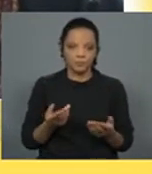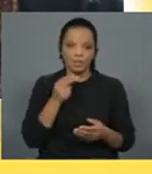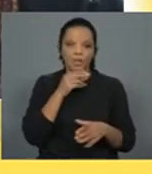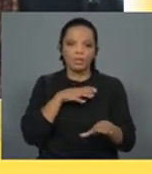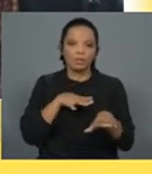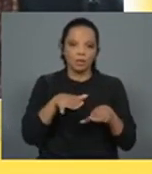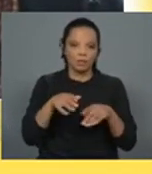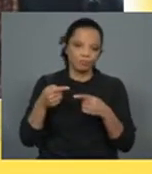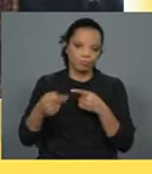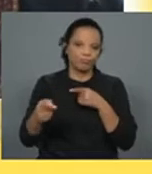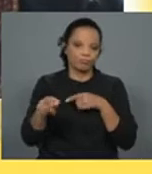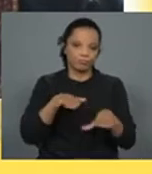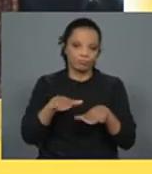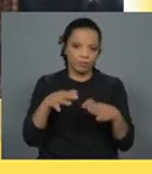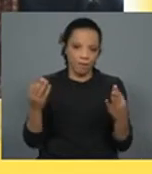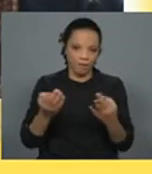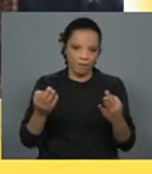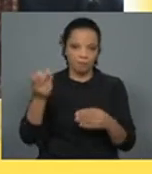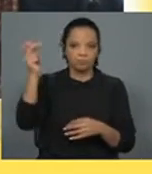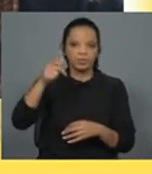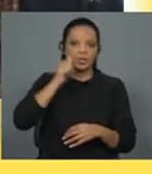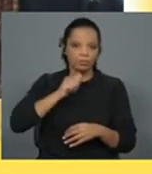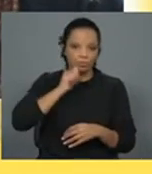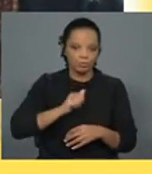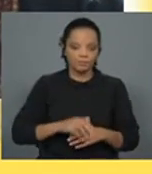todos os dias, até basta ver o que acontece nos Açores.